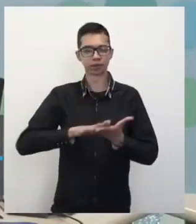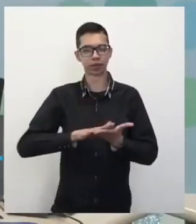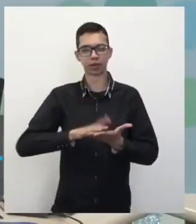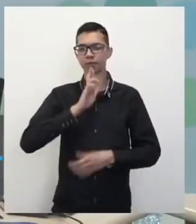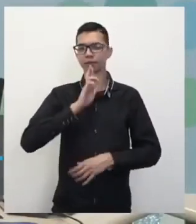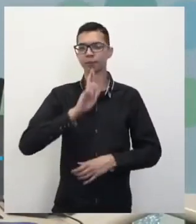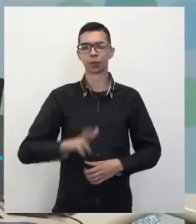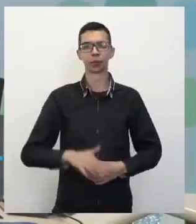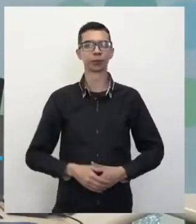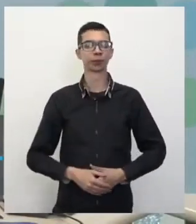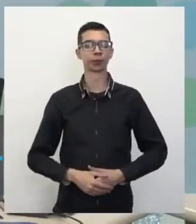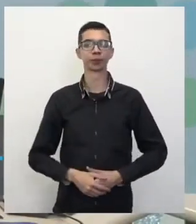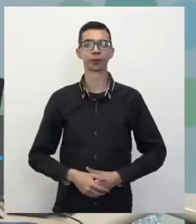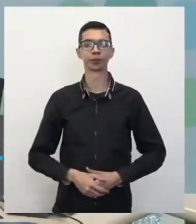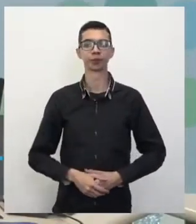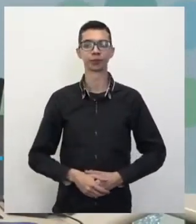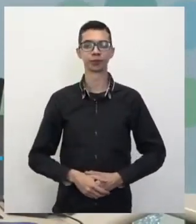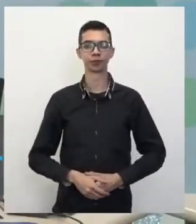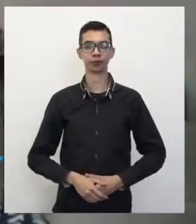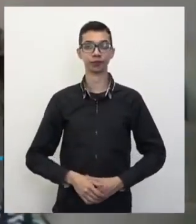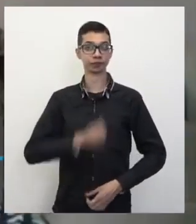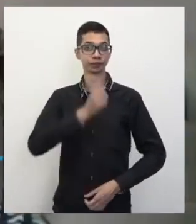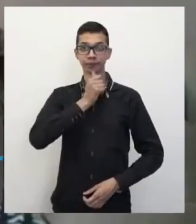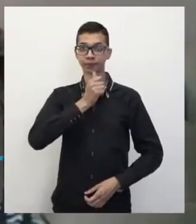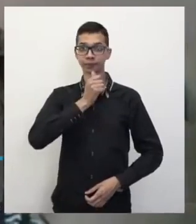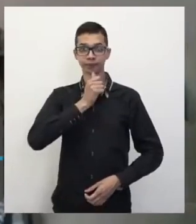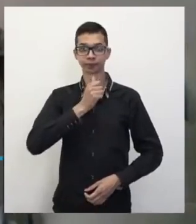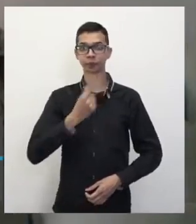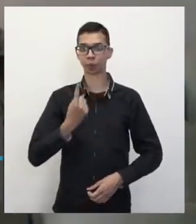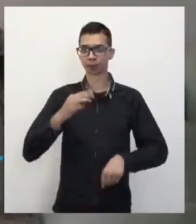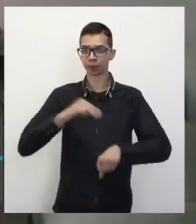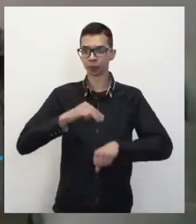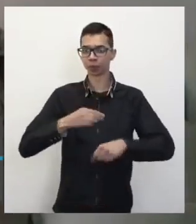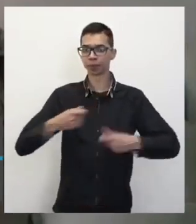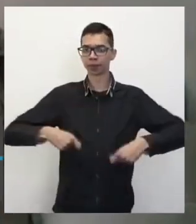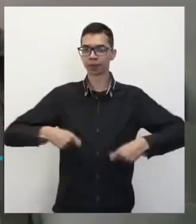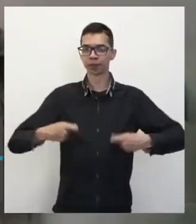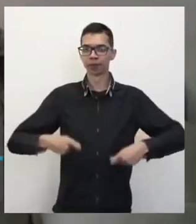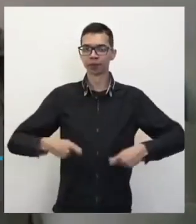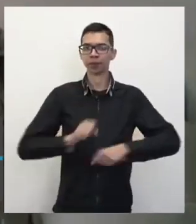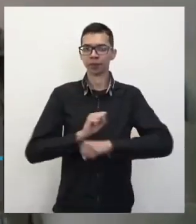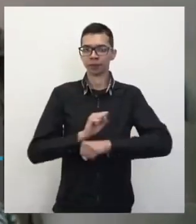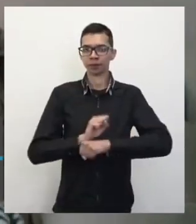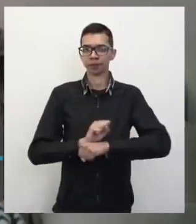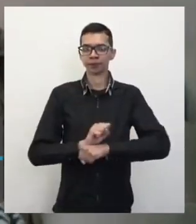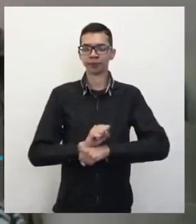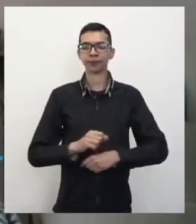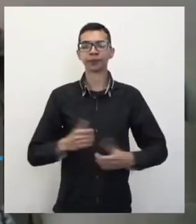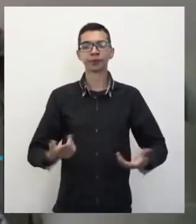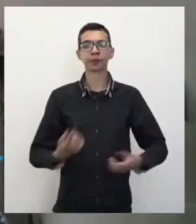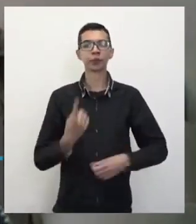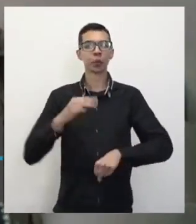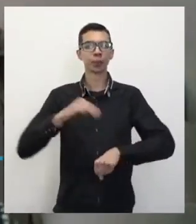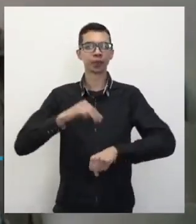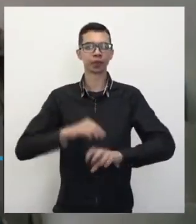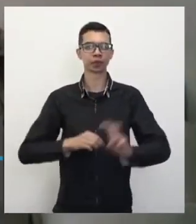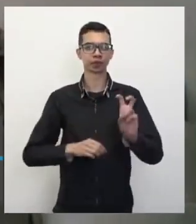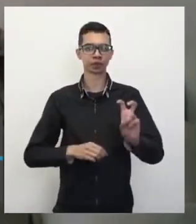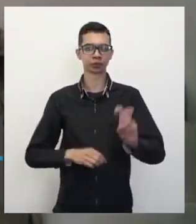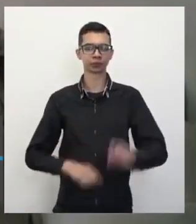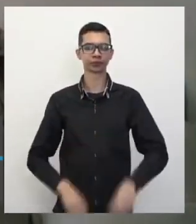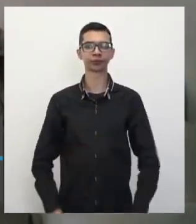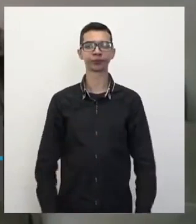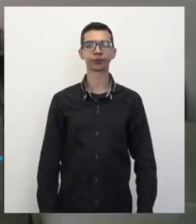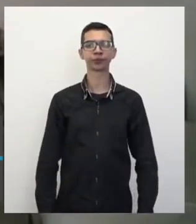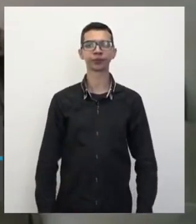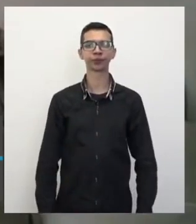Não? Não. Precisamos dar mais um minutinho para subir o 5? Vamos lá, um minutinho para 5 subir. Pode